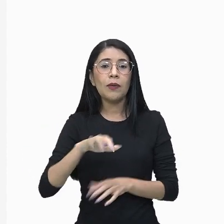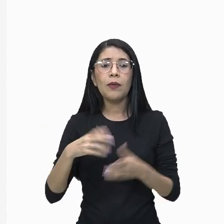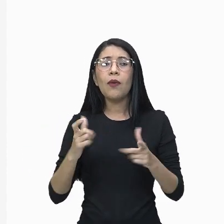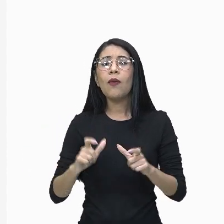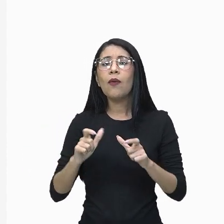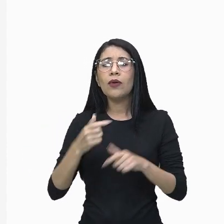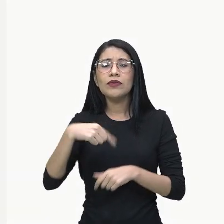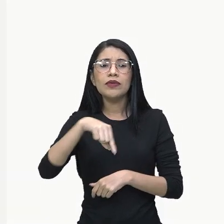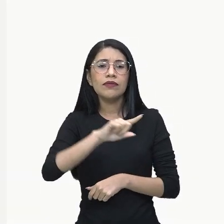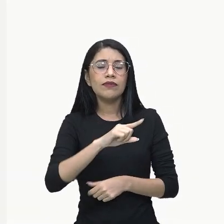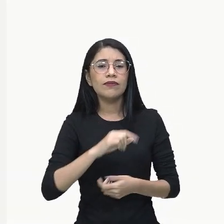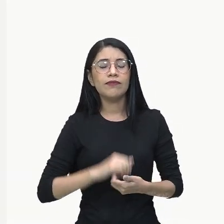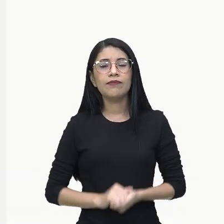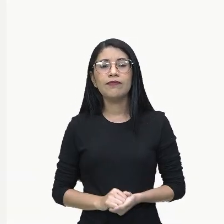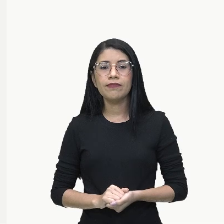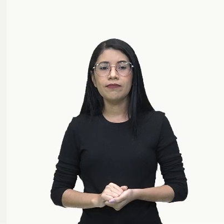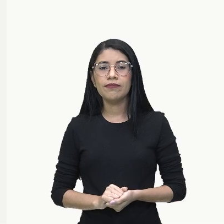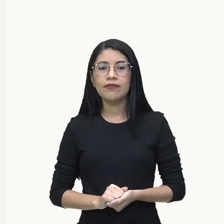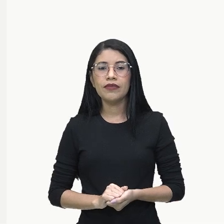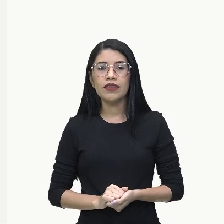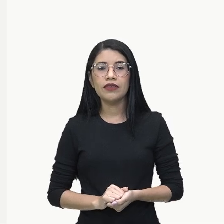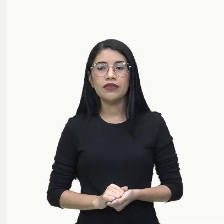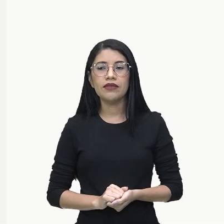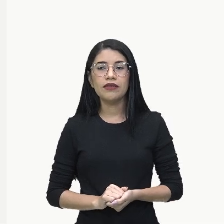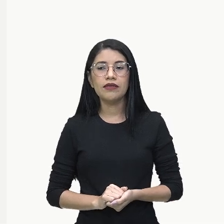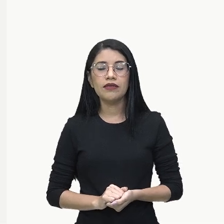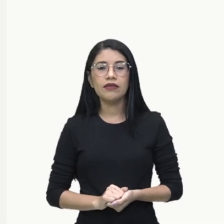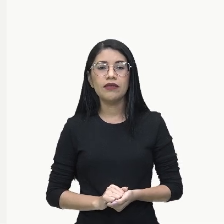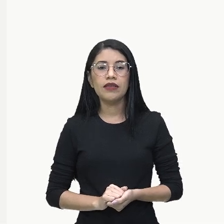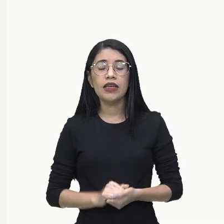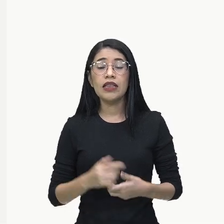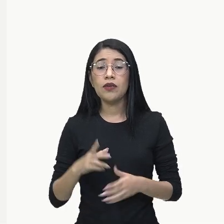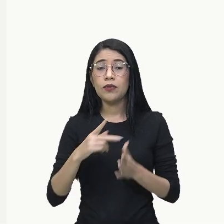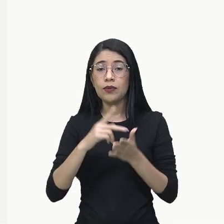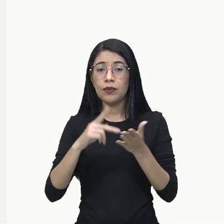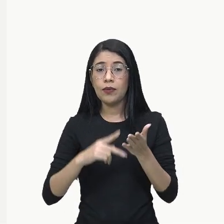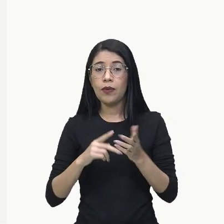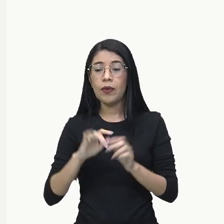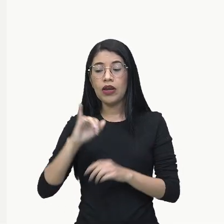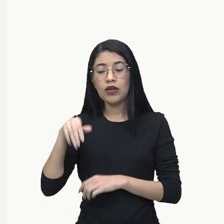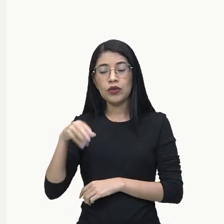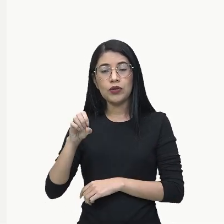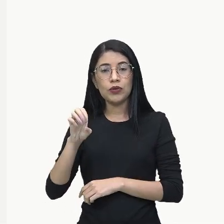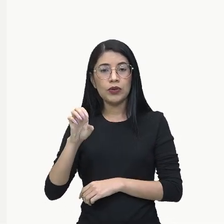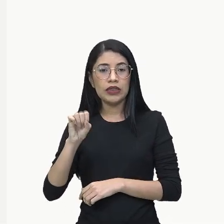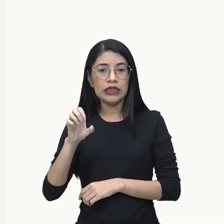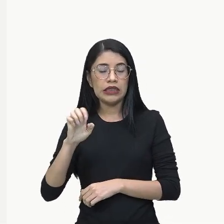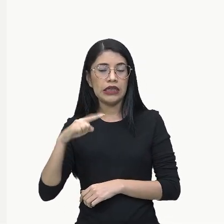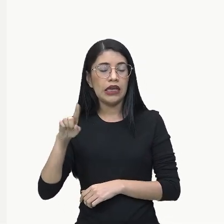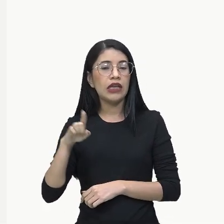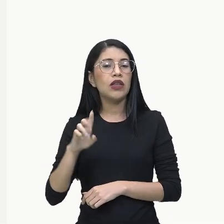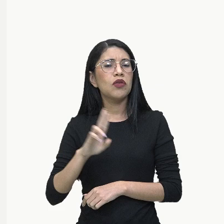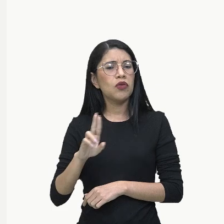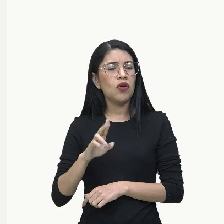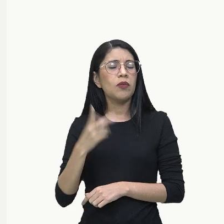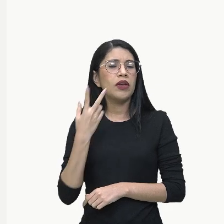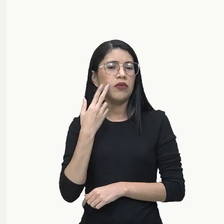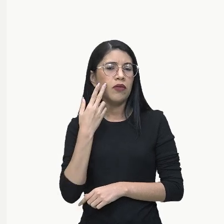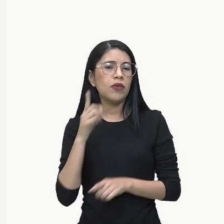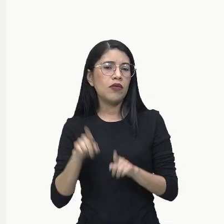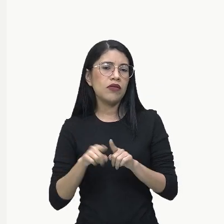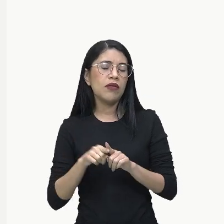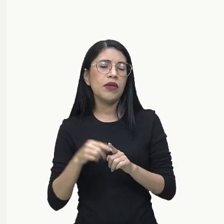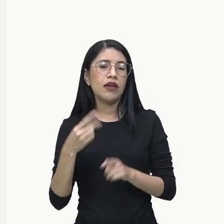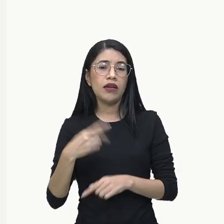onde? Então, neste poema nós temos José. José aqui outro nome bastante comum na